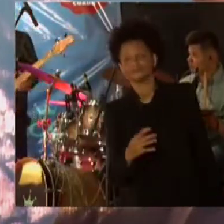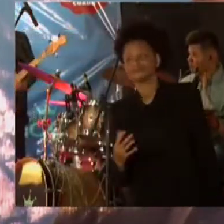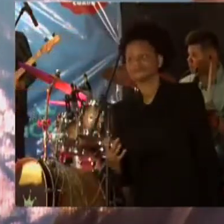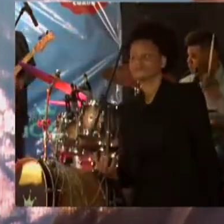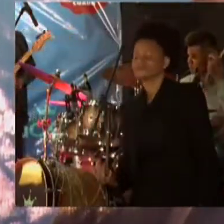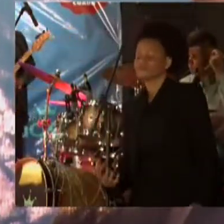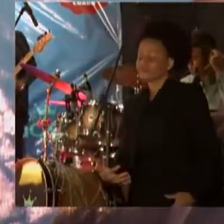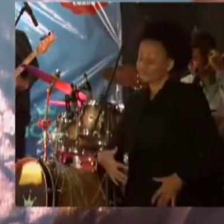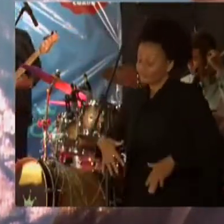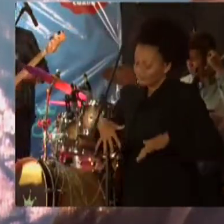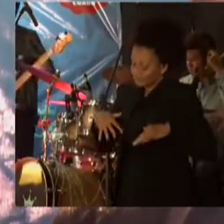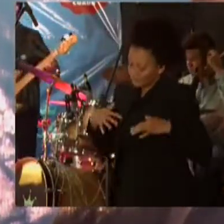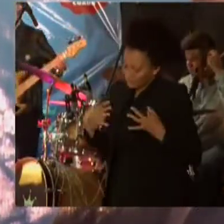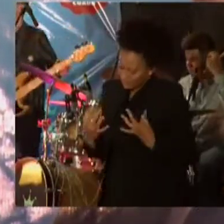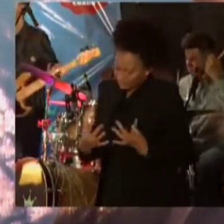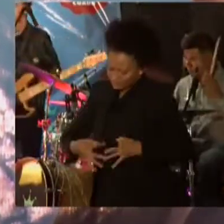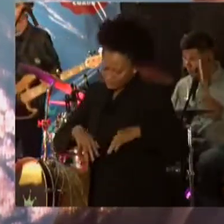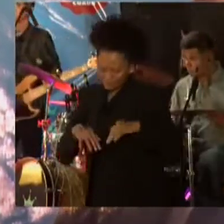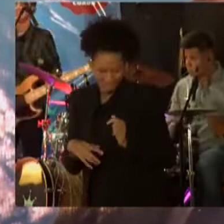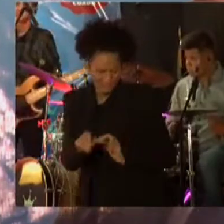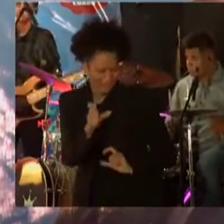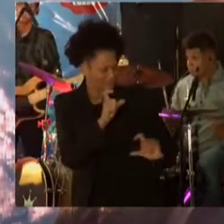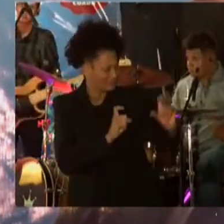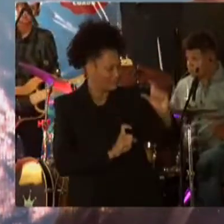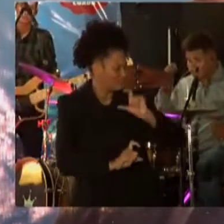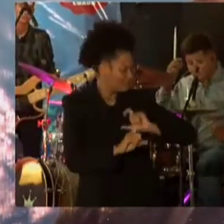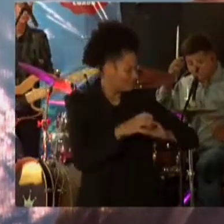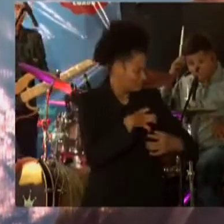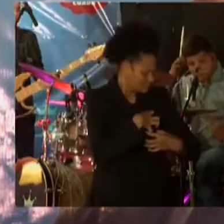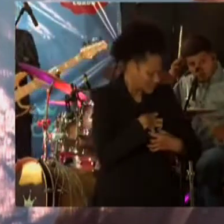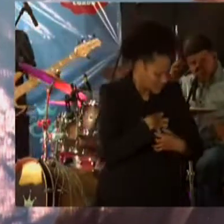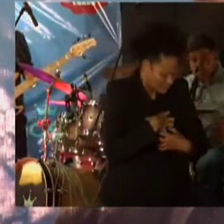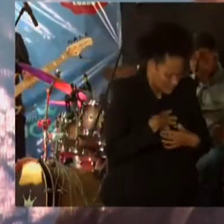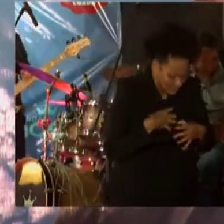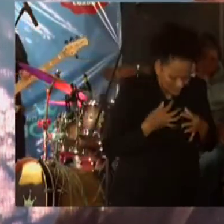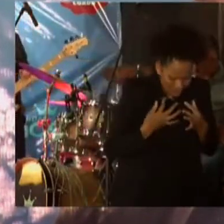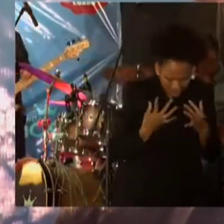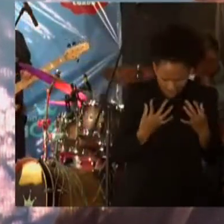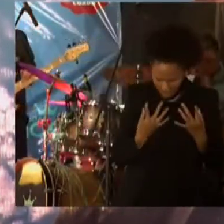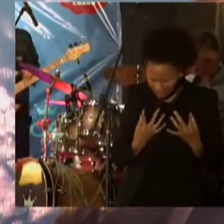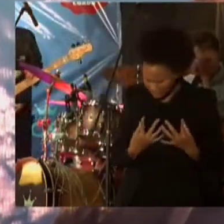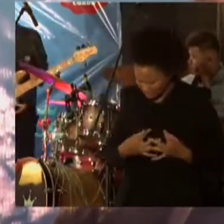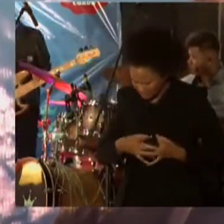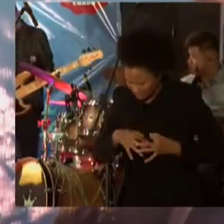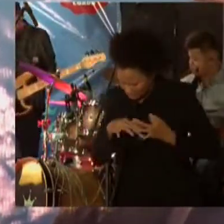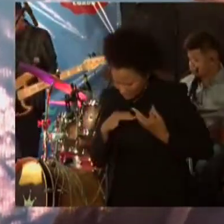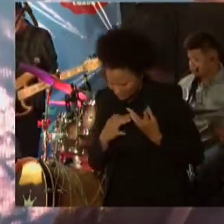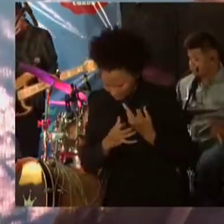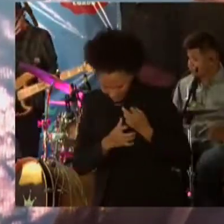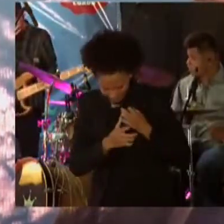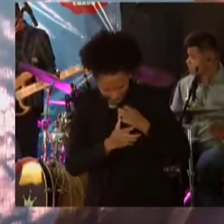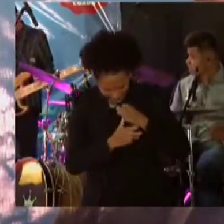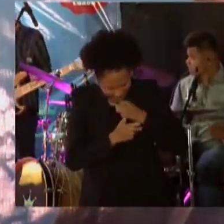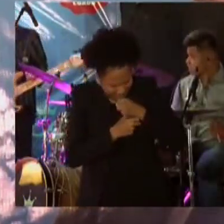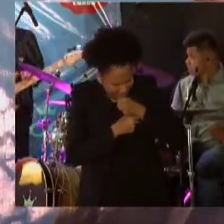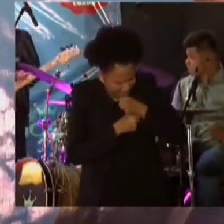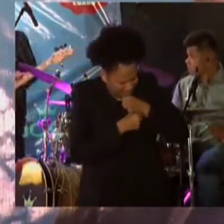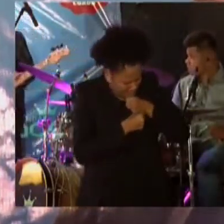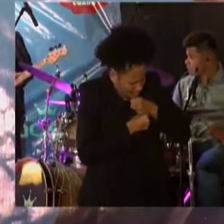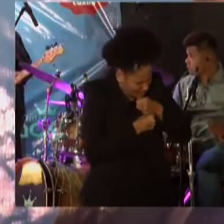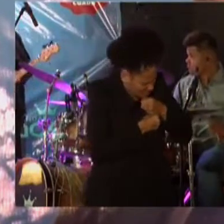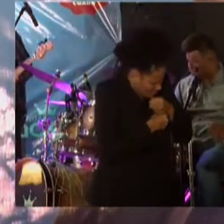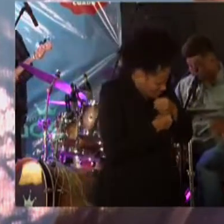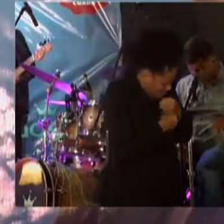Dói ouvir palavras que machucam nosso coração.